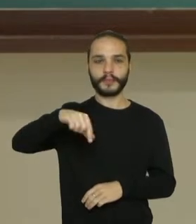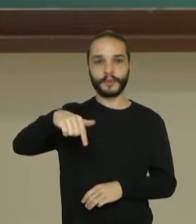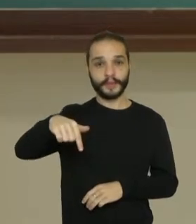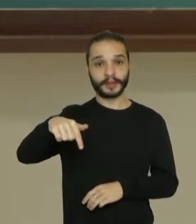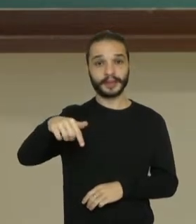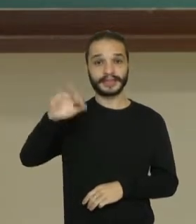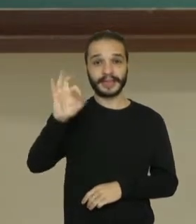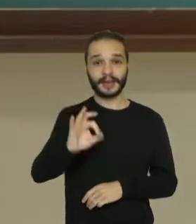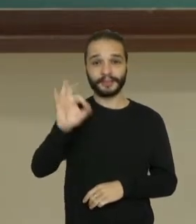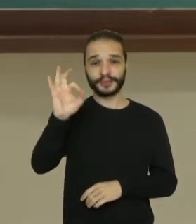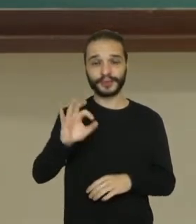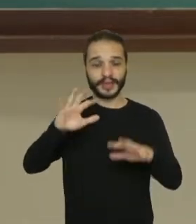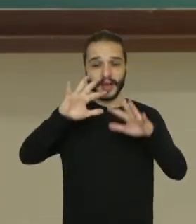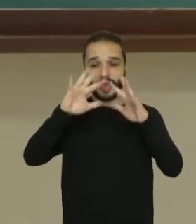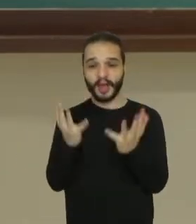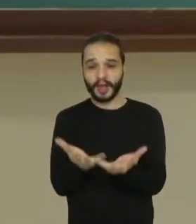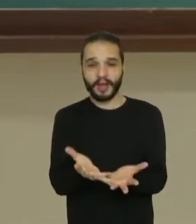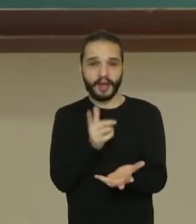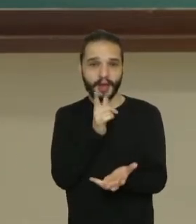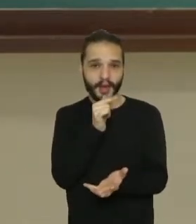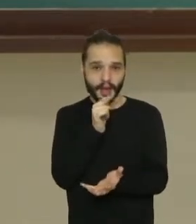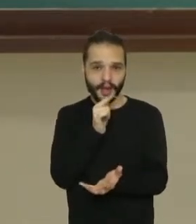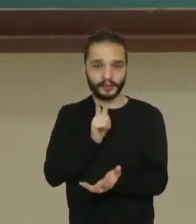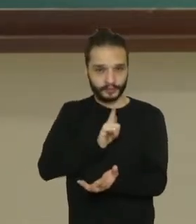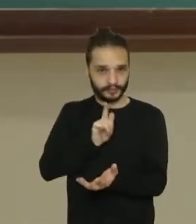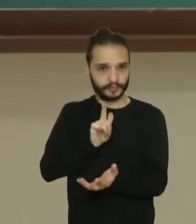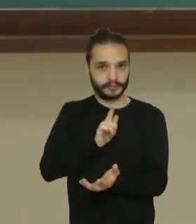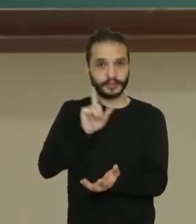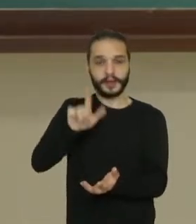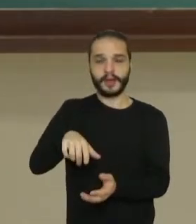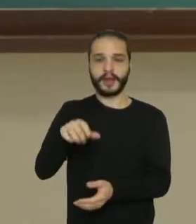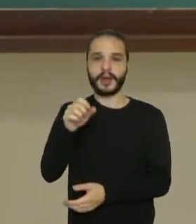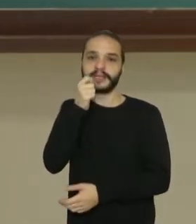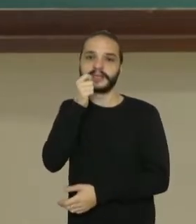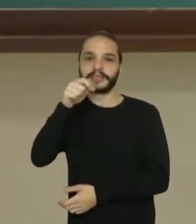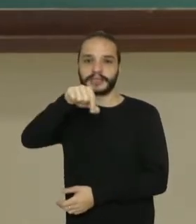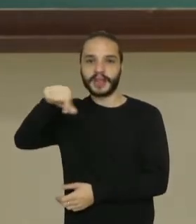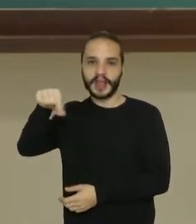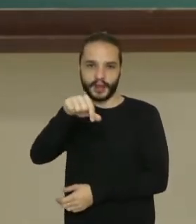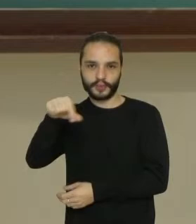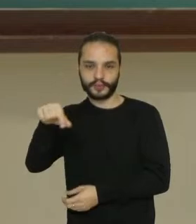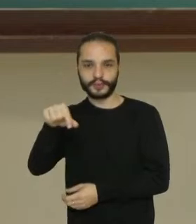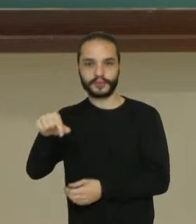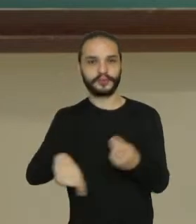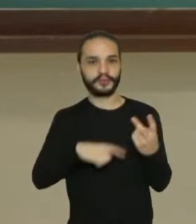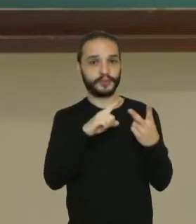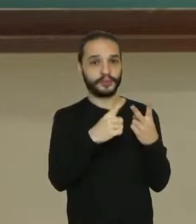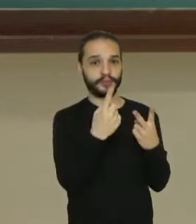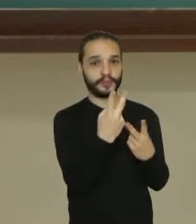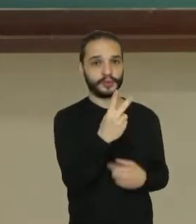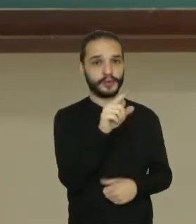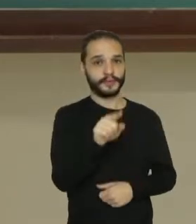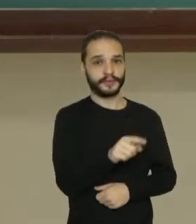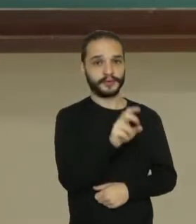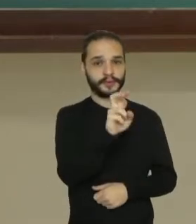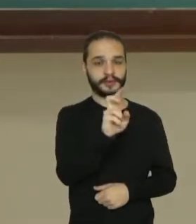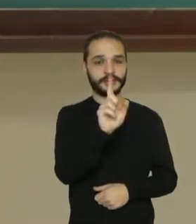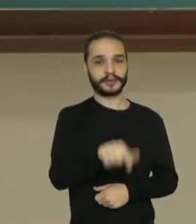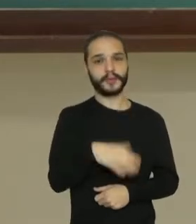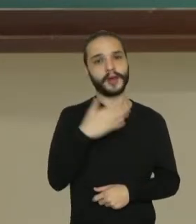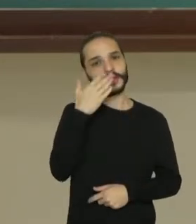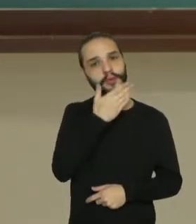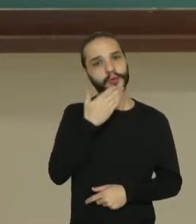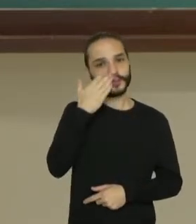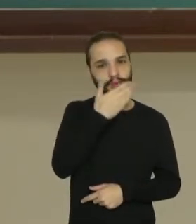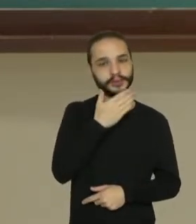97% de toda a água que nós temos no nosso planeta é água salgada. 2,5% mais ou menos água doce.